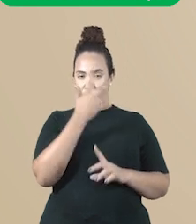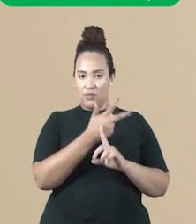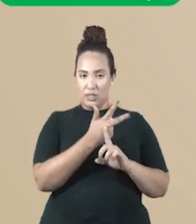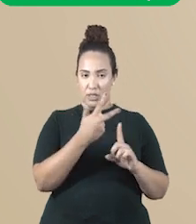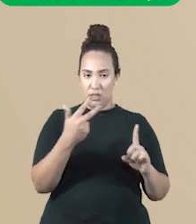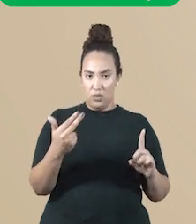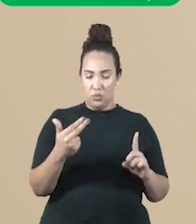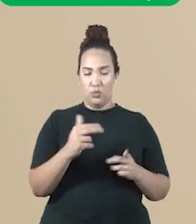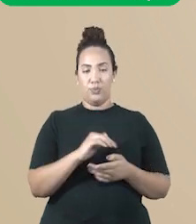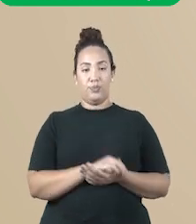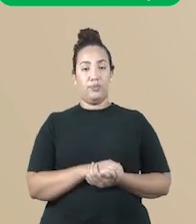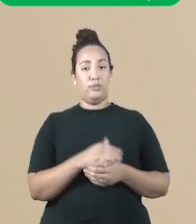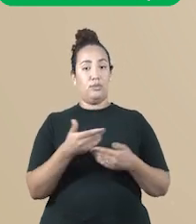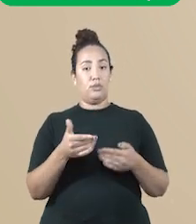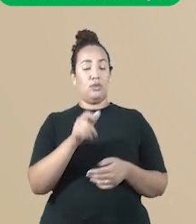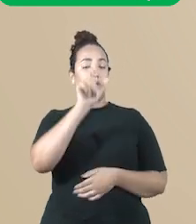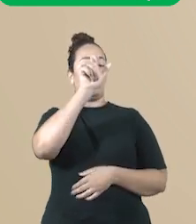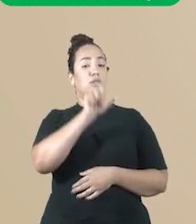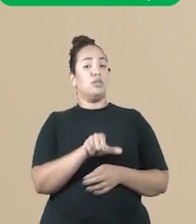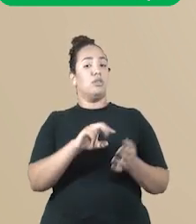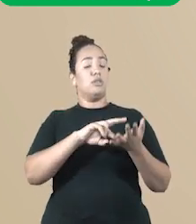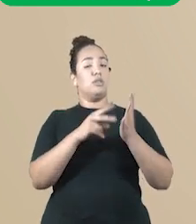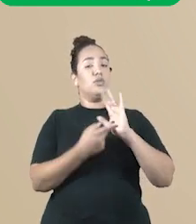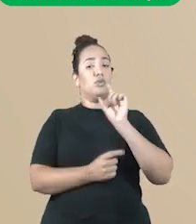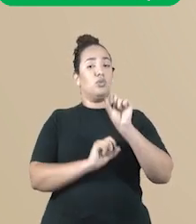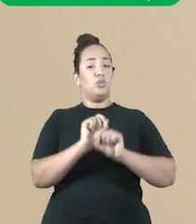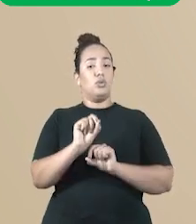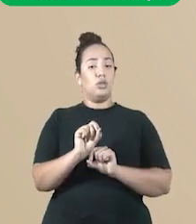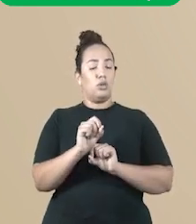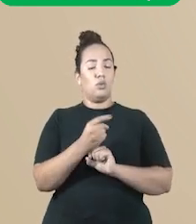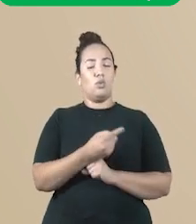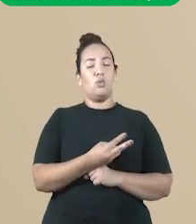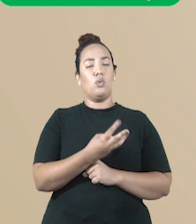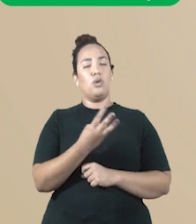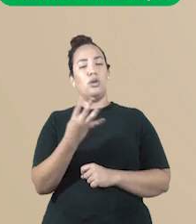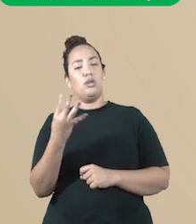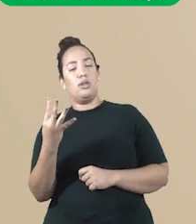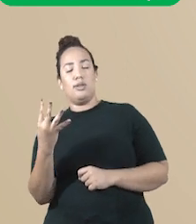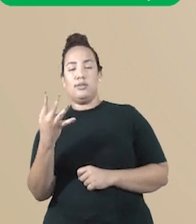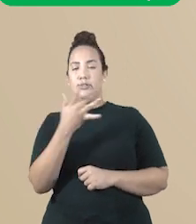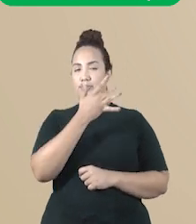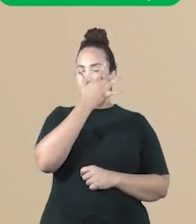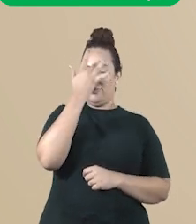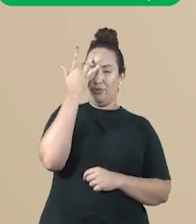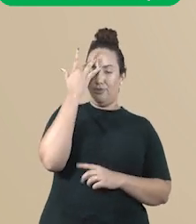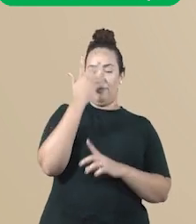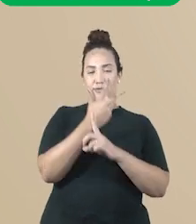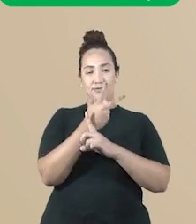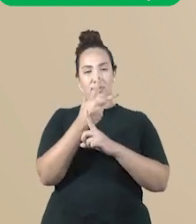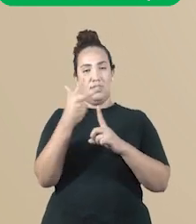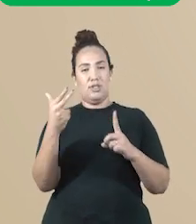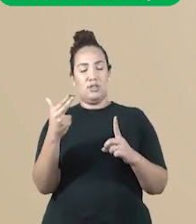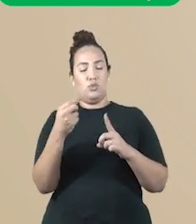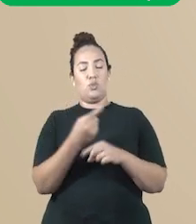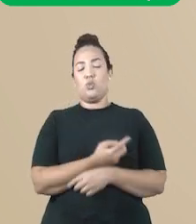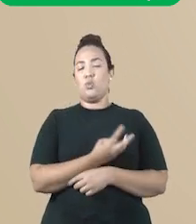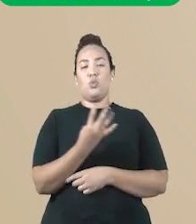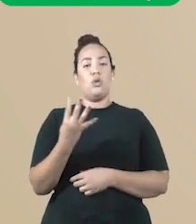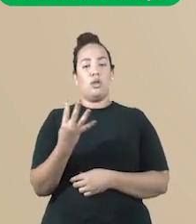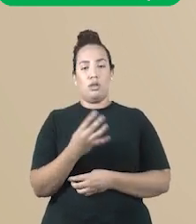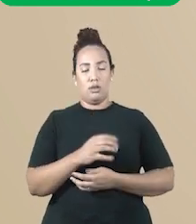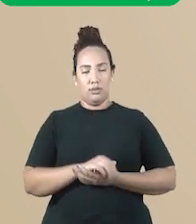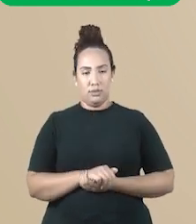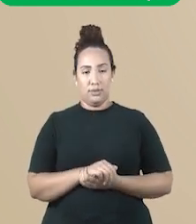diz que aqui vão ter as quantidades de vezes que os países que vão estar no gráfico venceram a